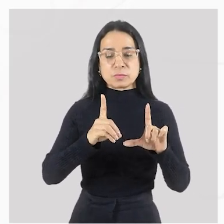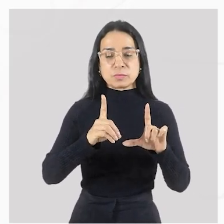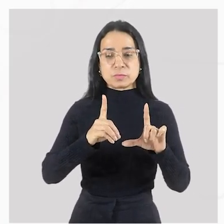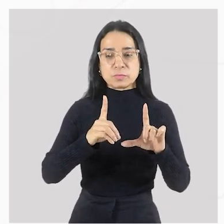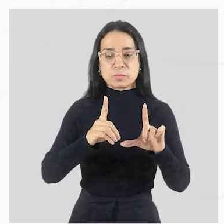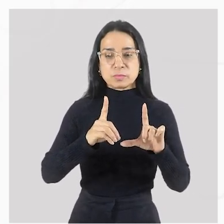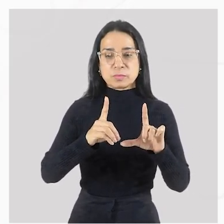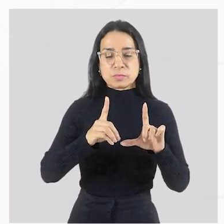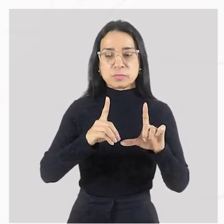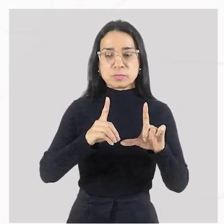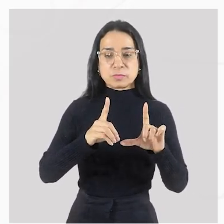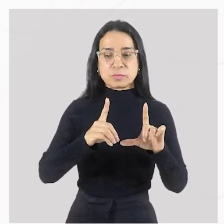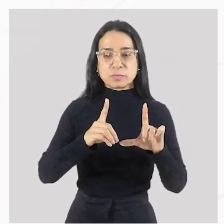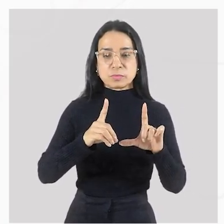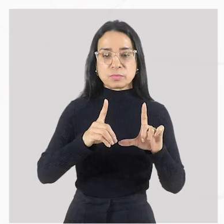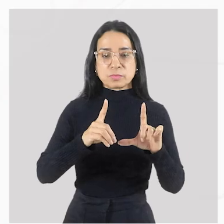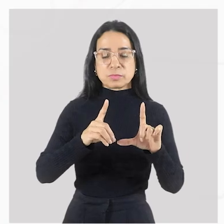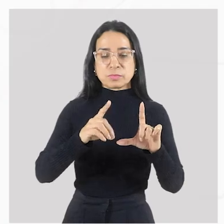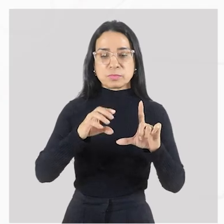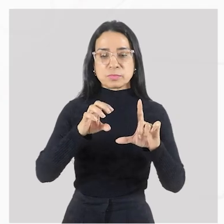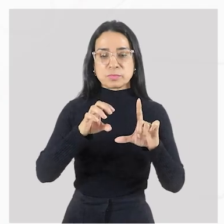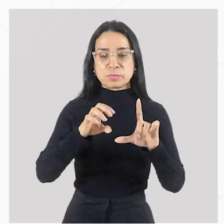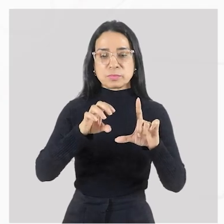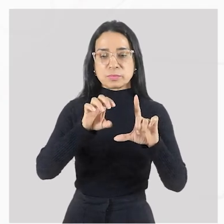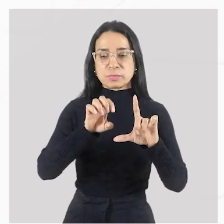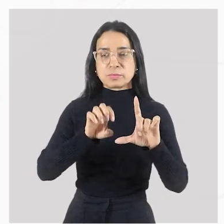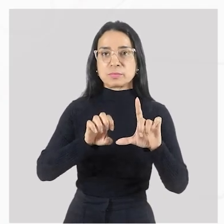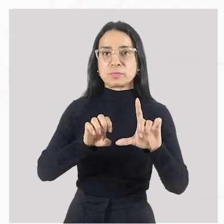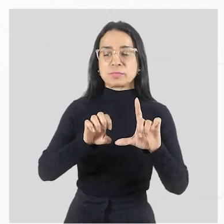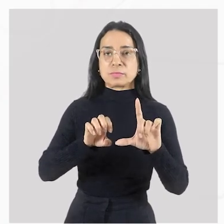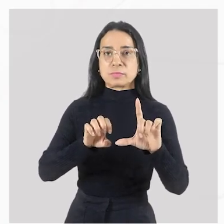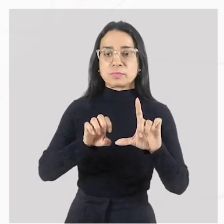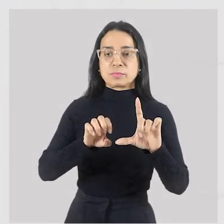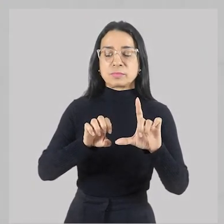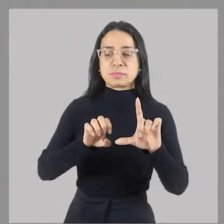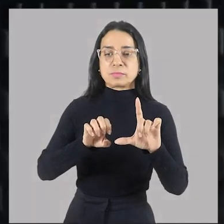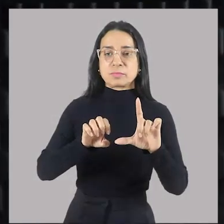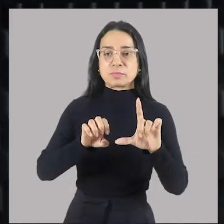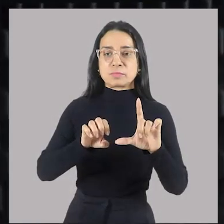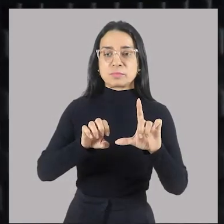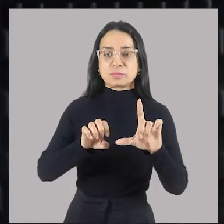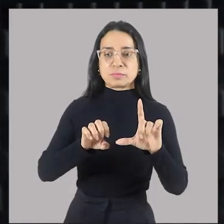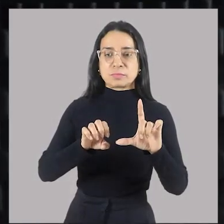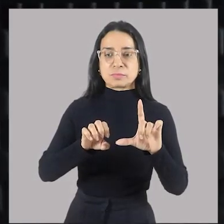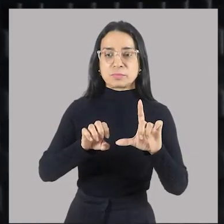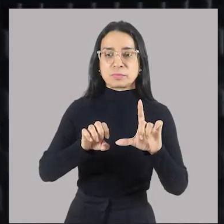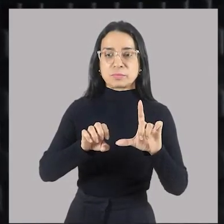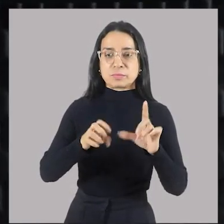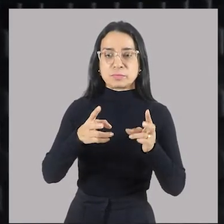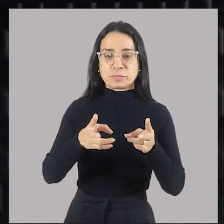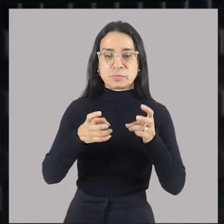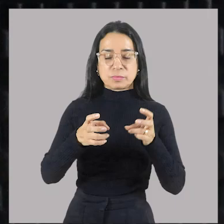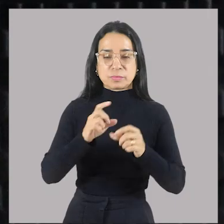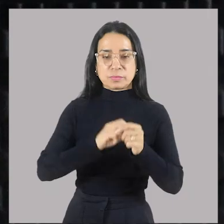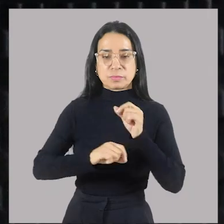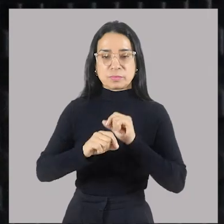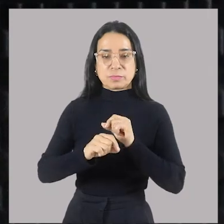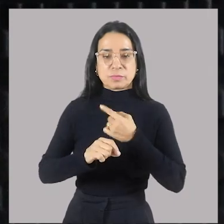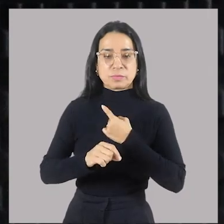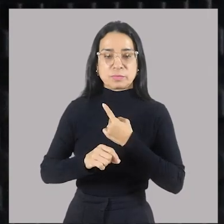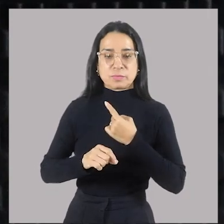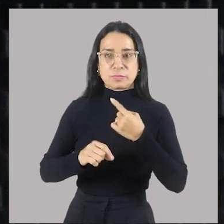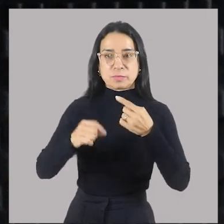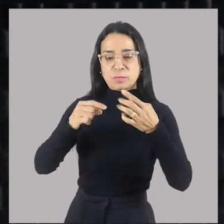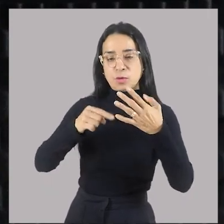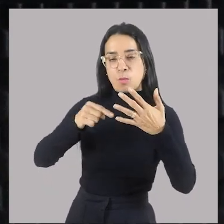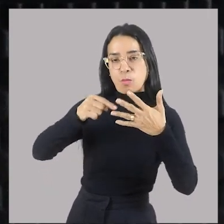D, movimentação do bolo alimentar. Letra E, respiração. Então, observe, indo de baixo para